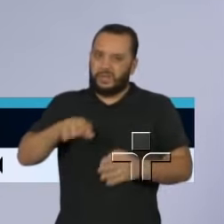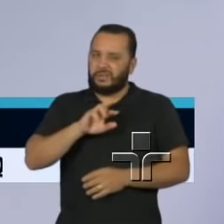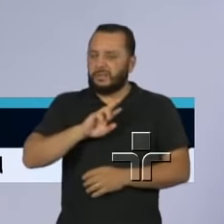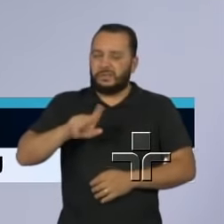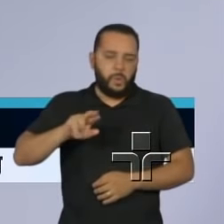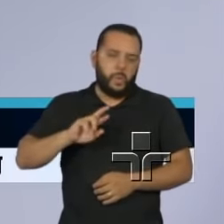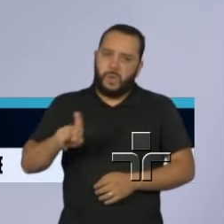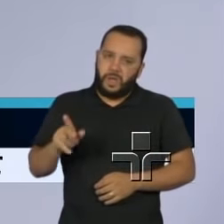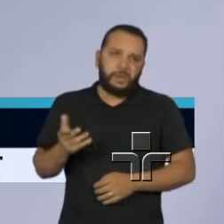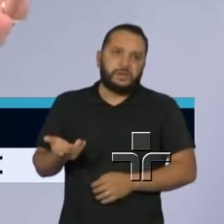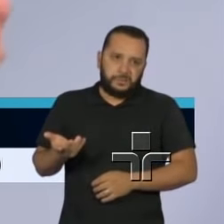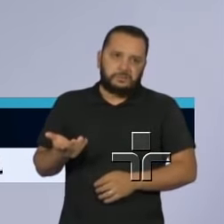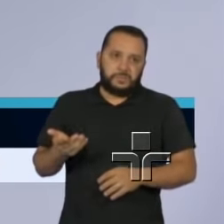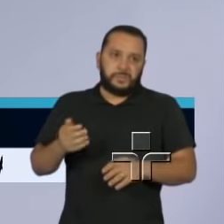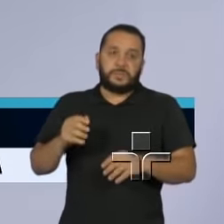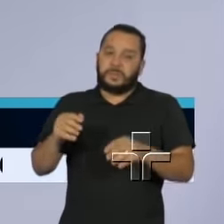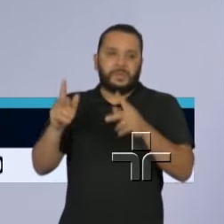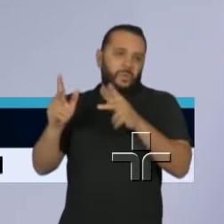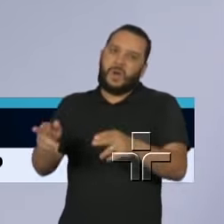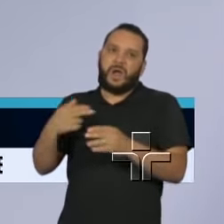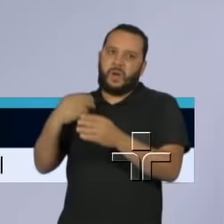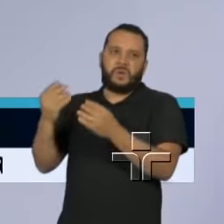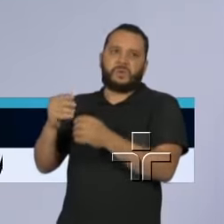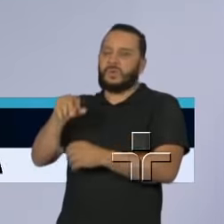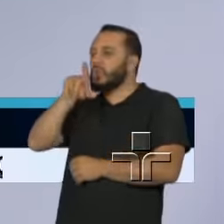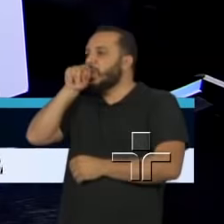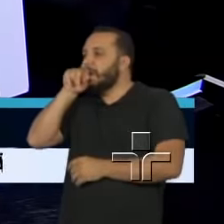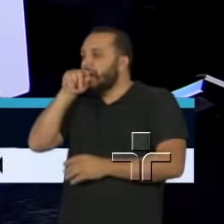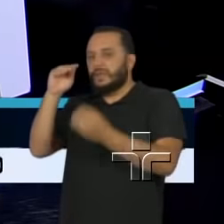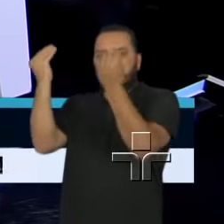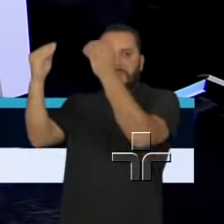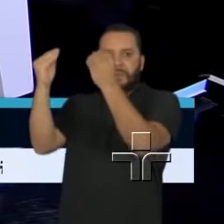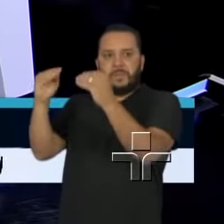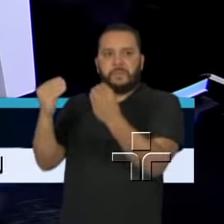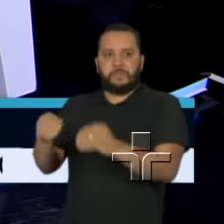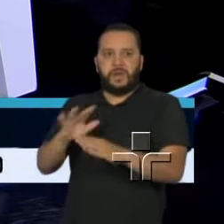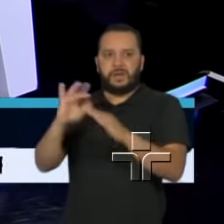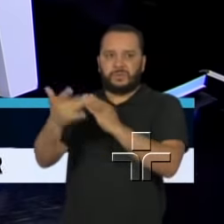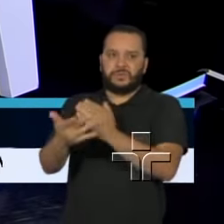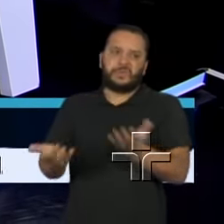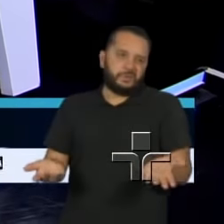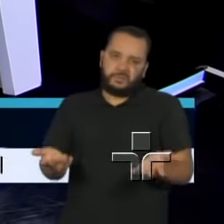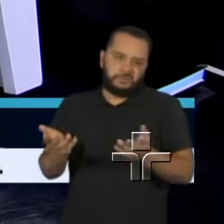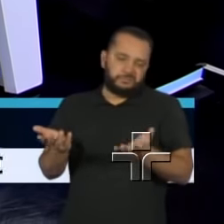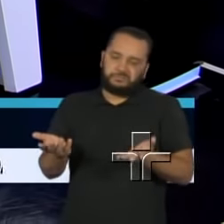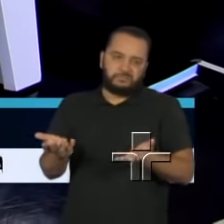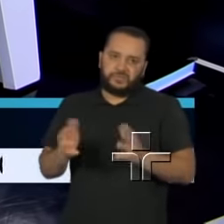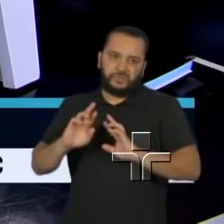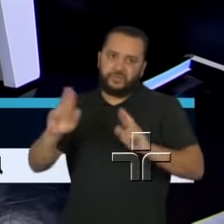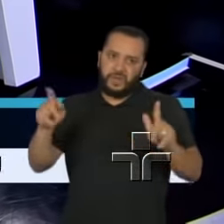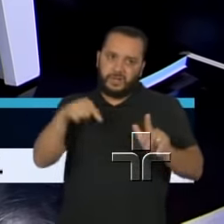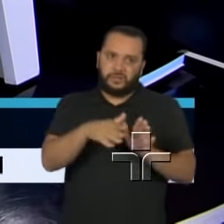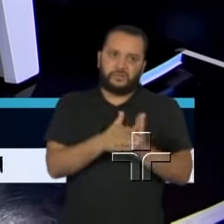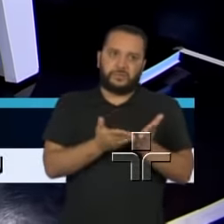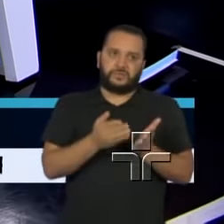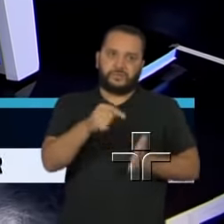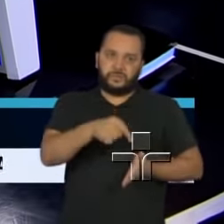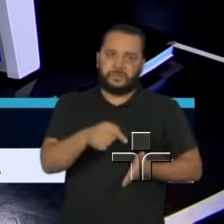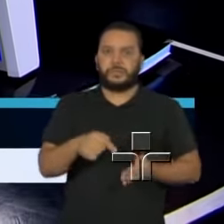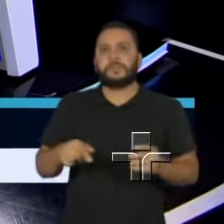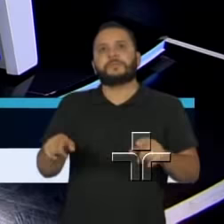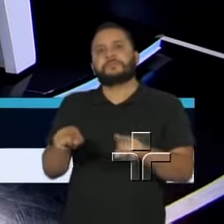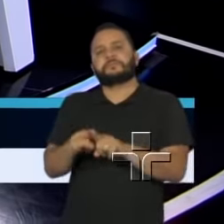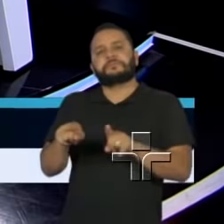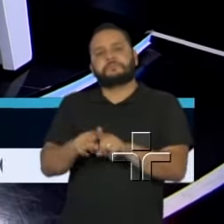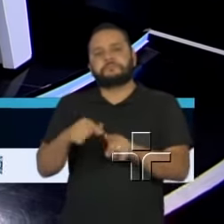escritas no Twitter ou nas qualquer páginas. rede social. Enfim. Agora, José Vicente, qual a importância desse tipo